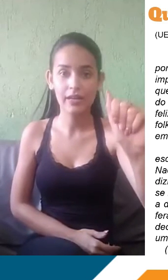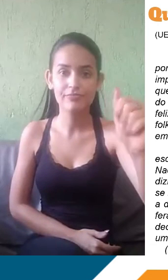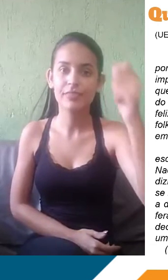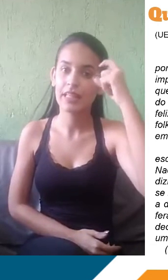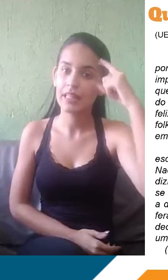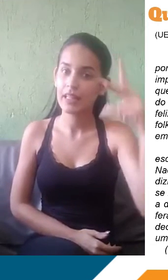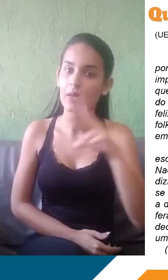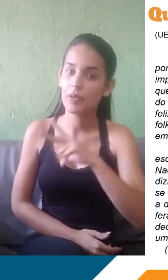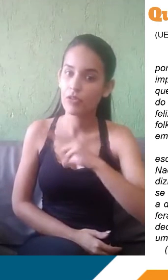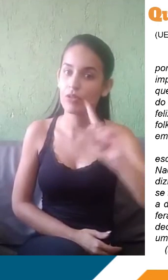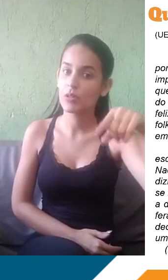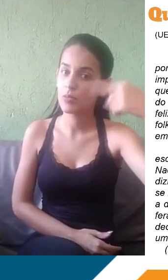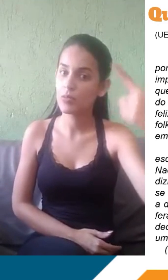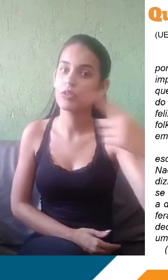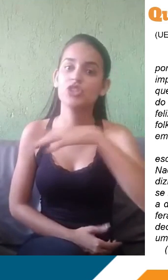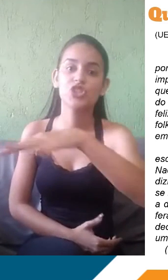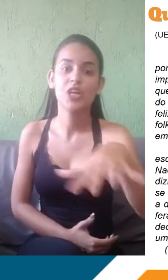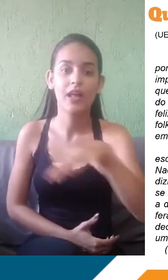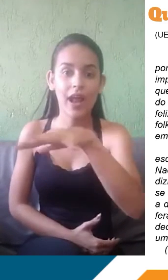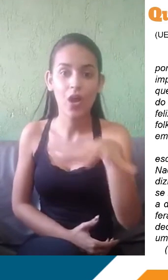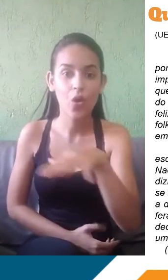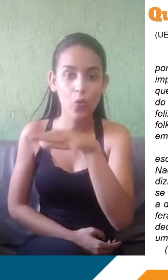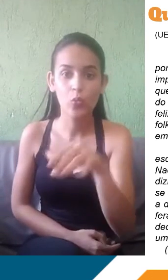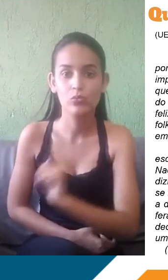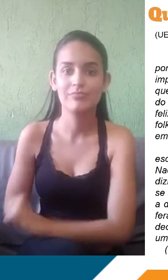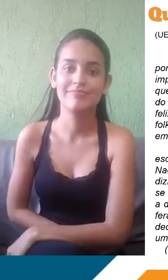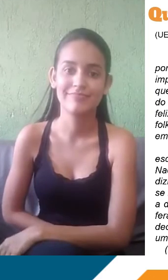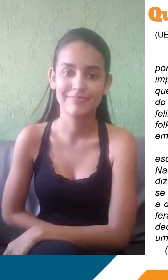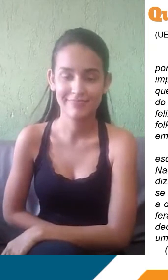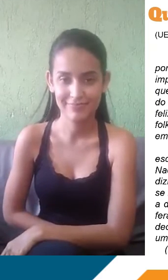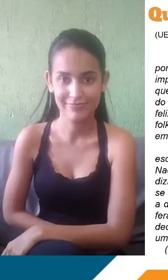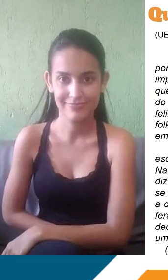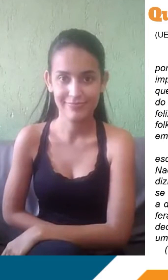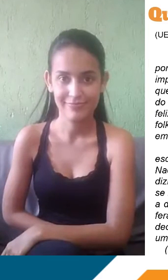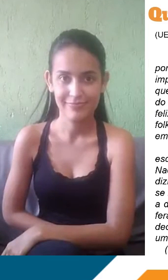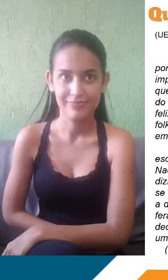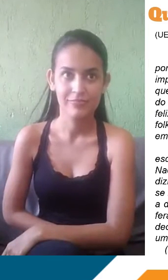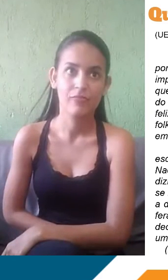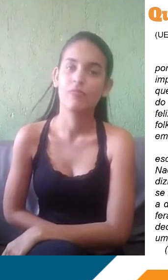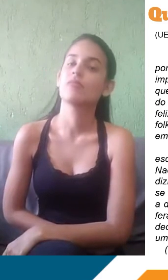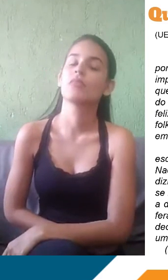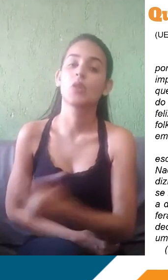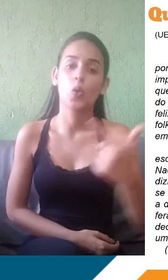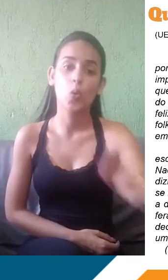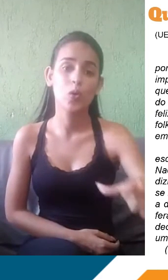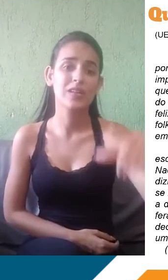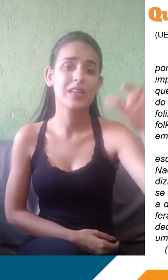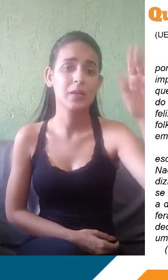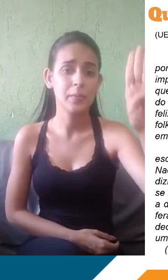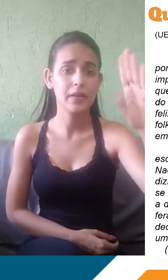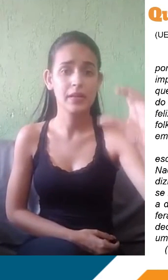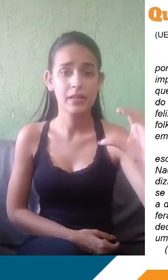particular para o geral. Logo, a alternativa correta é a letra A, raciocínio indutivo. As demais